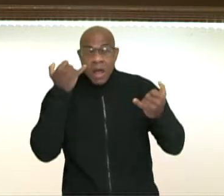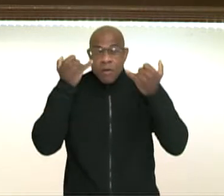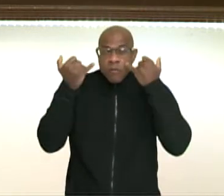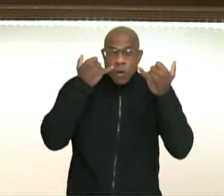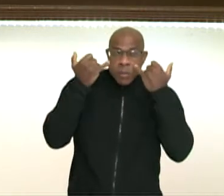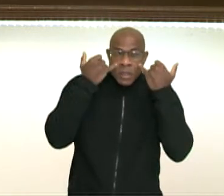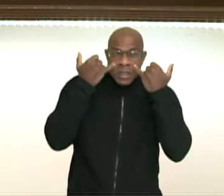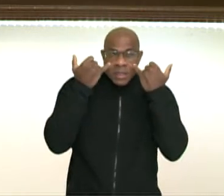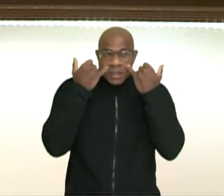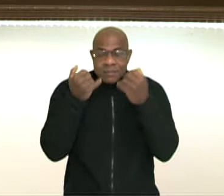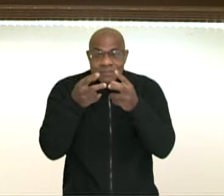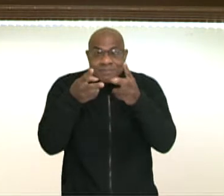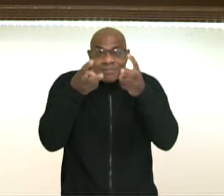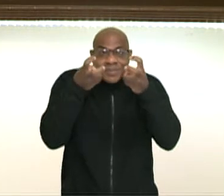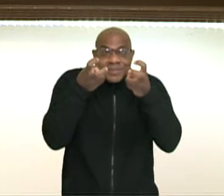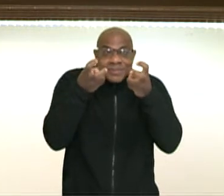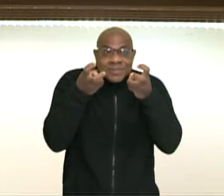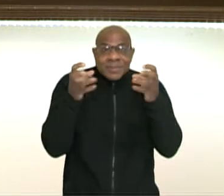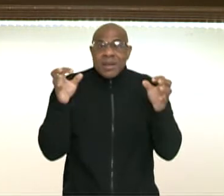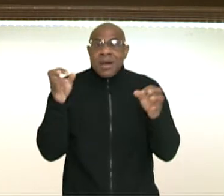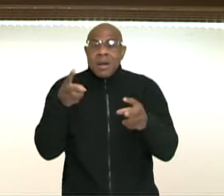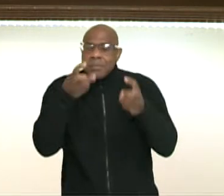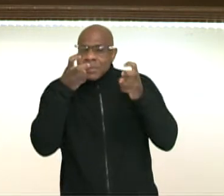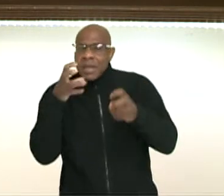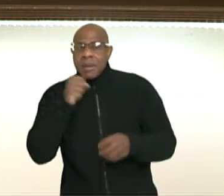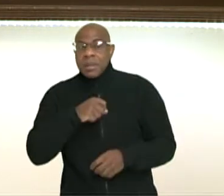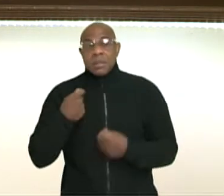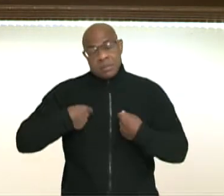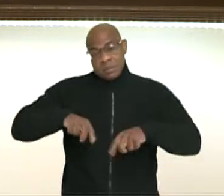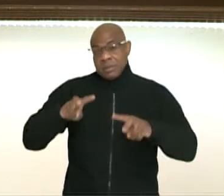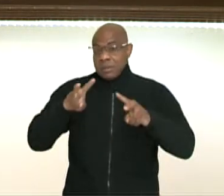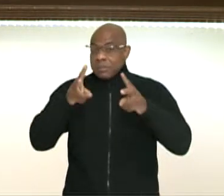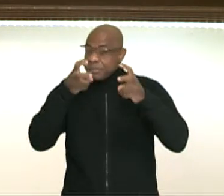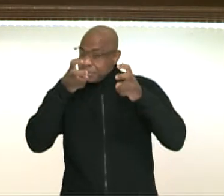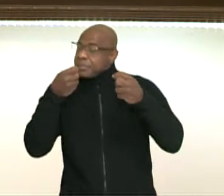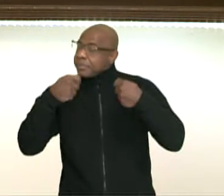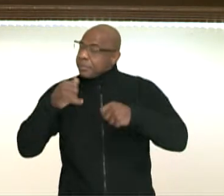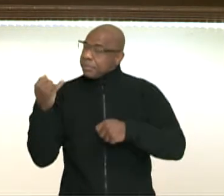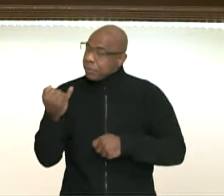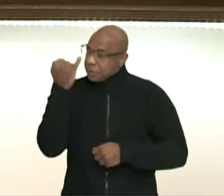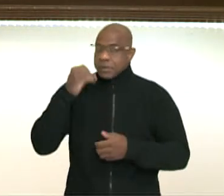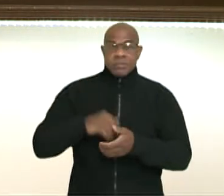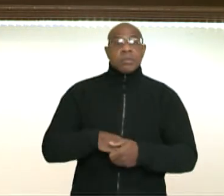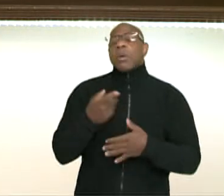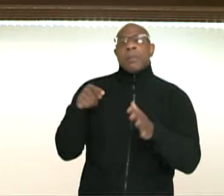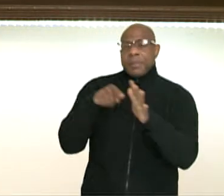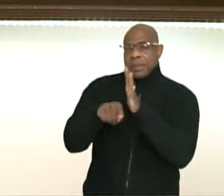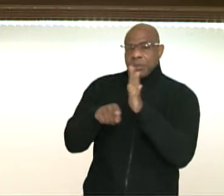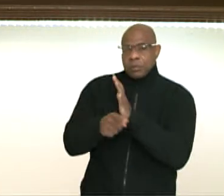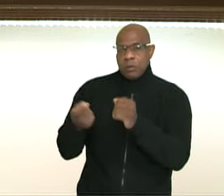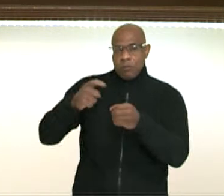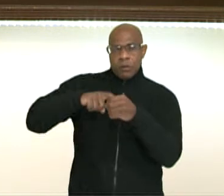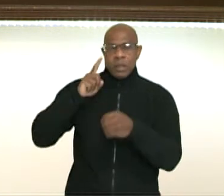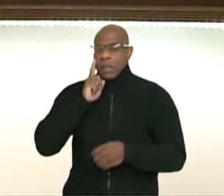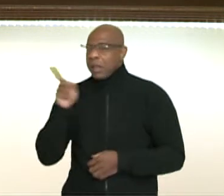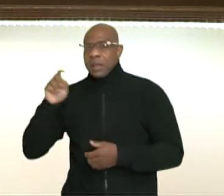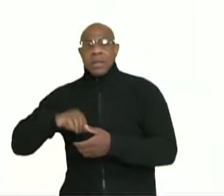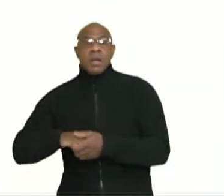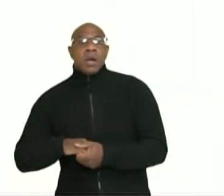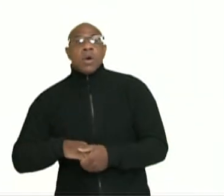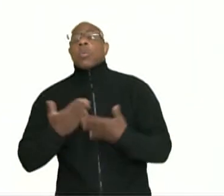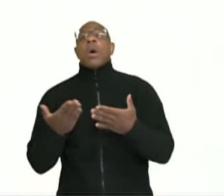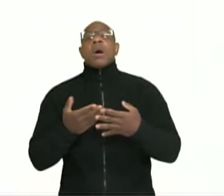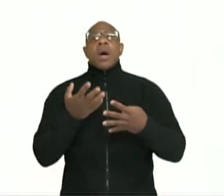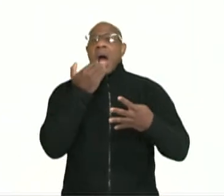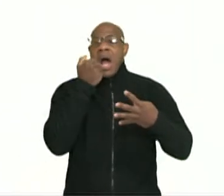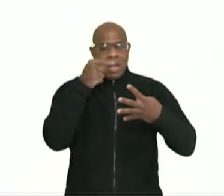estejam piscando nos nossos olhos, a gente não vai conseguir enxergar. Então, qual que era a pergunta mesmo? Vamos voltar lá? A pergunta era,